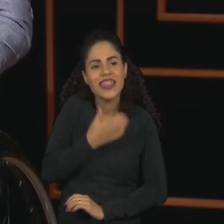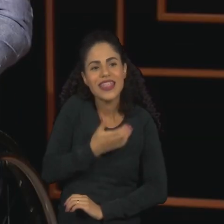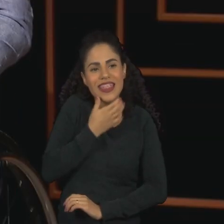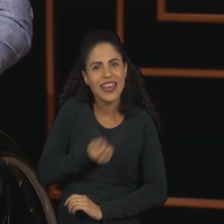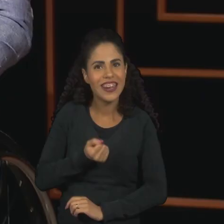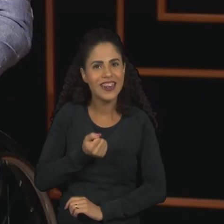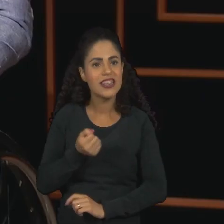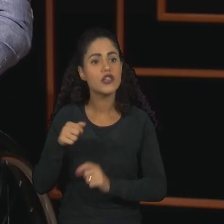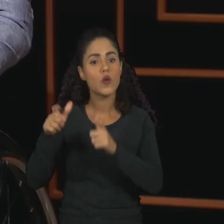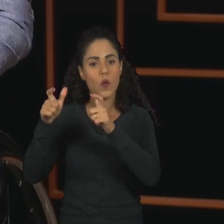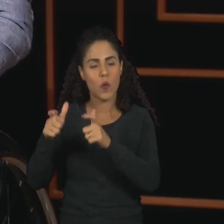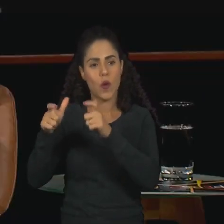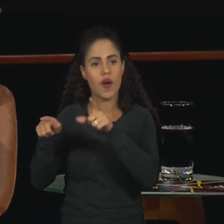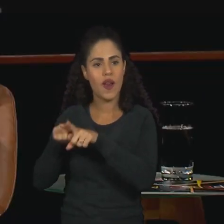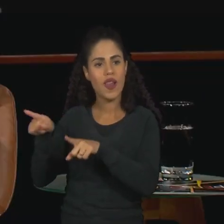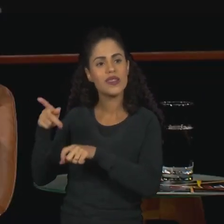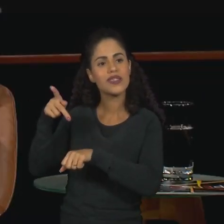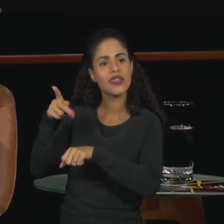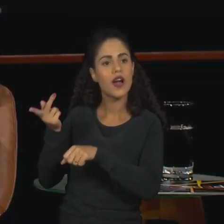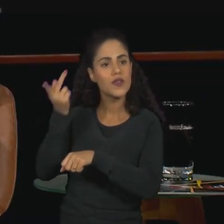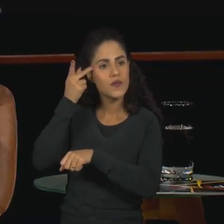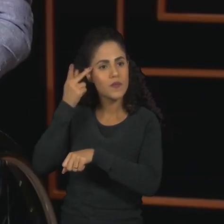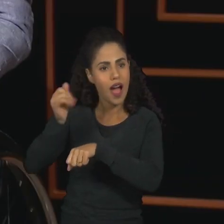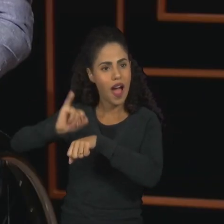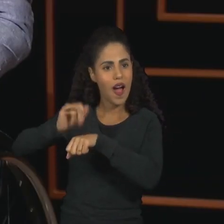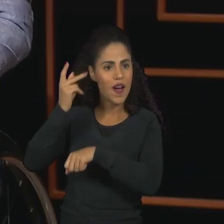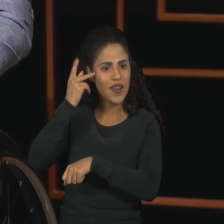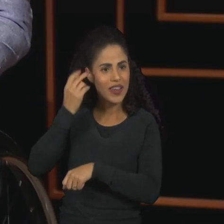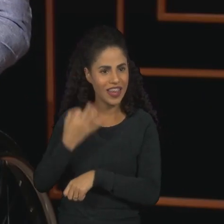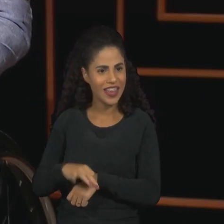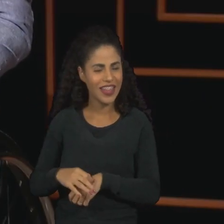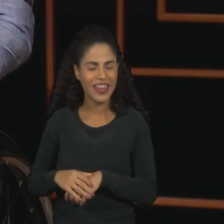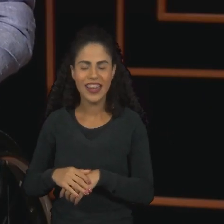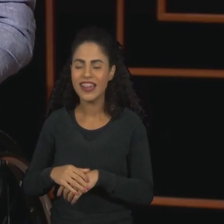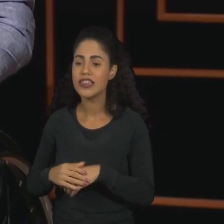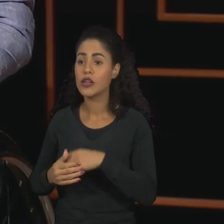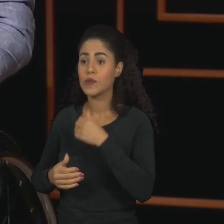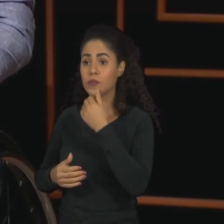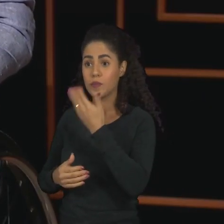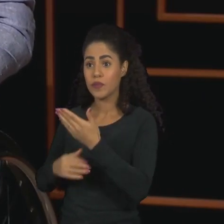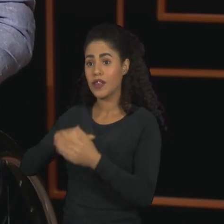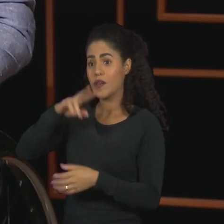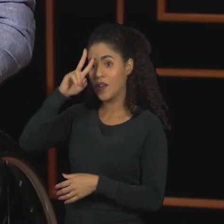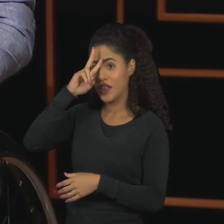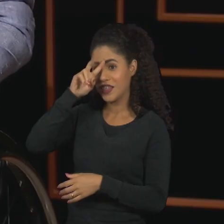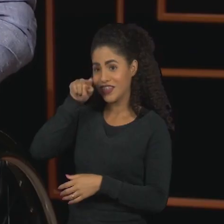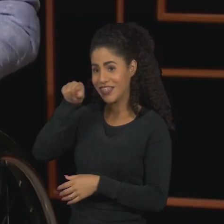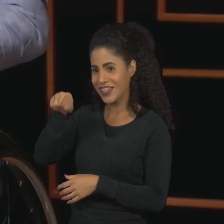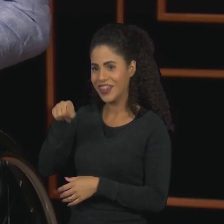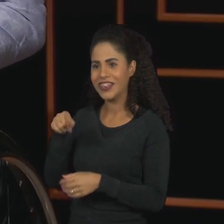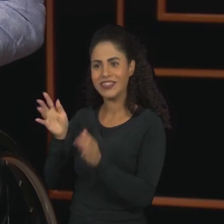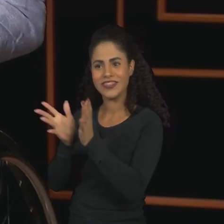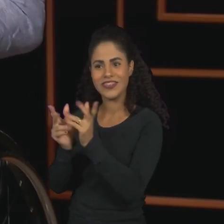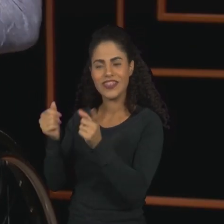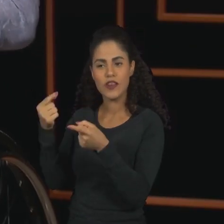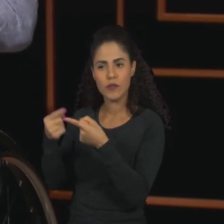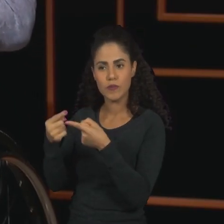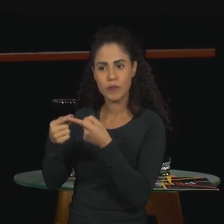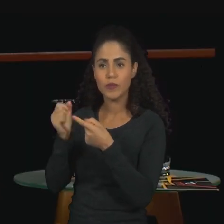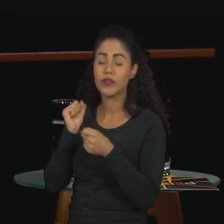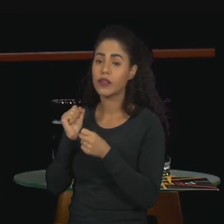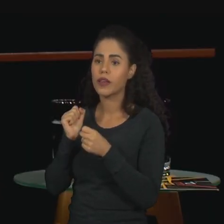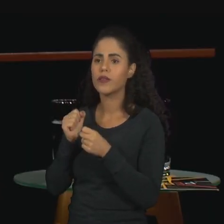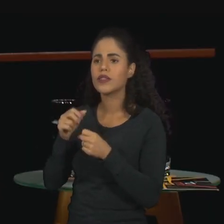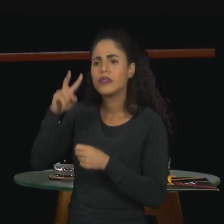Uma galeria ali do centro de São Paulo também. Isso. Essa história é incrível, porque